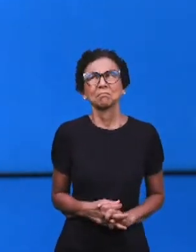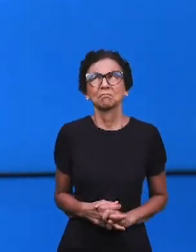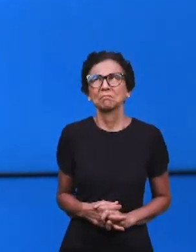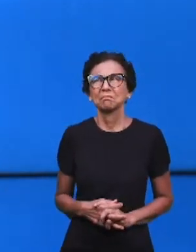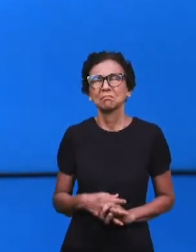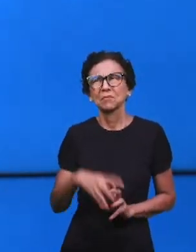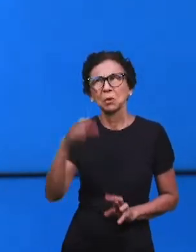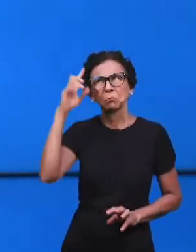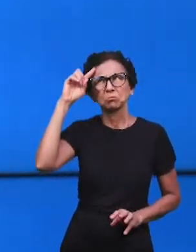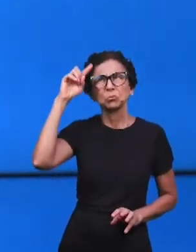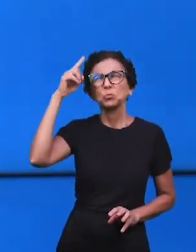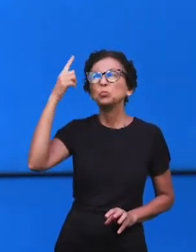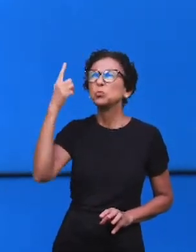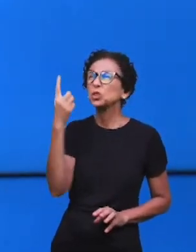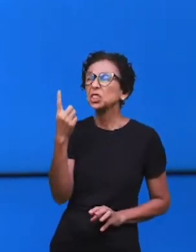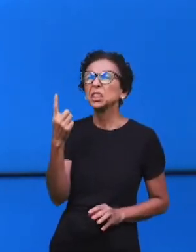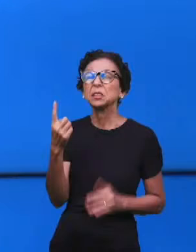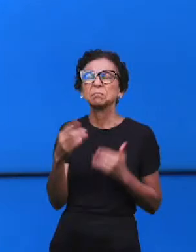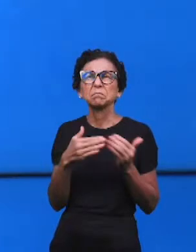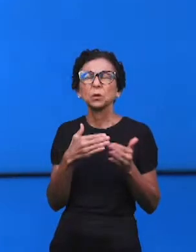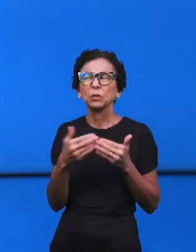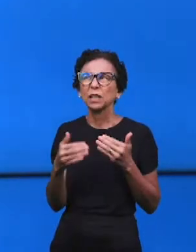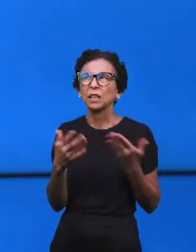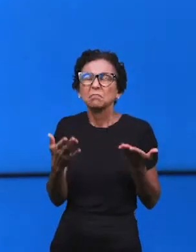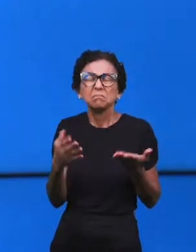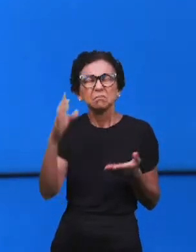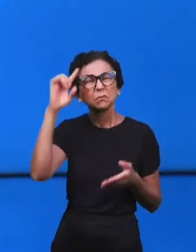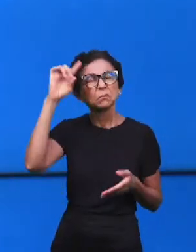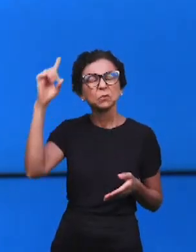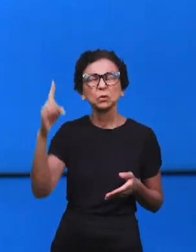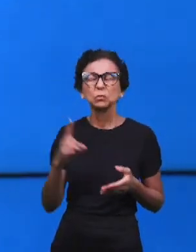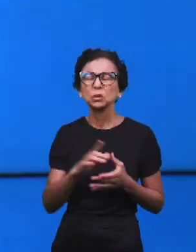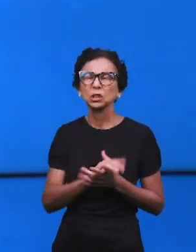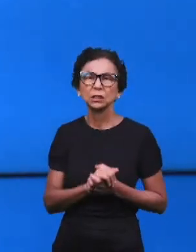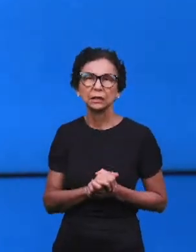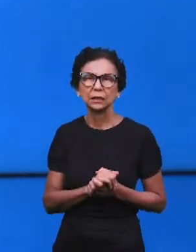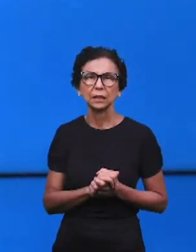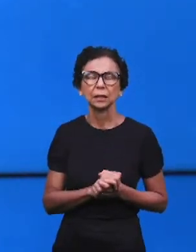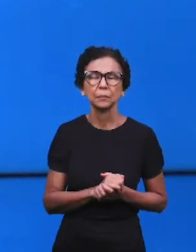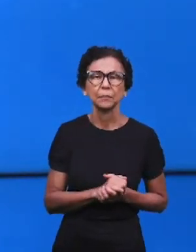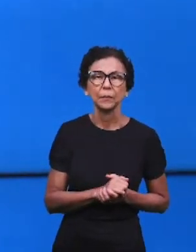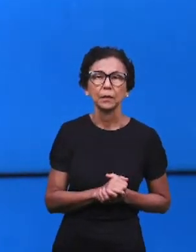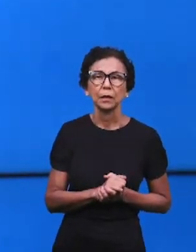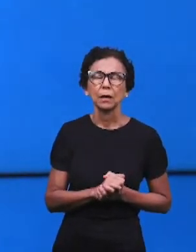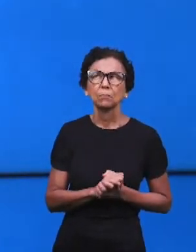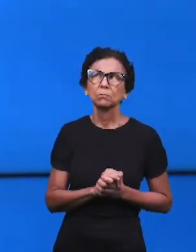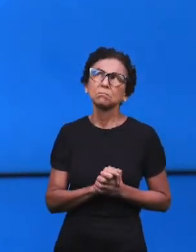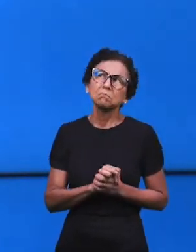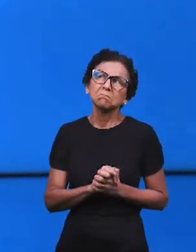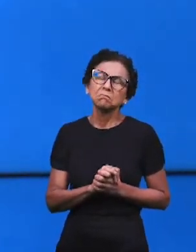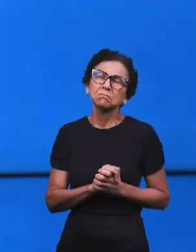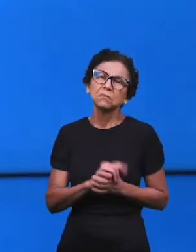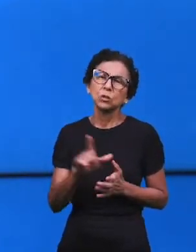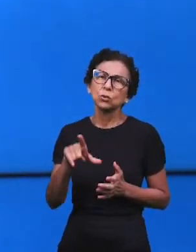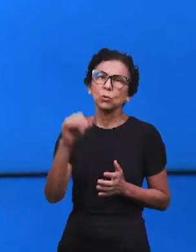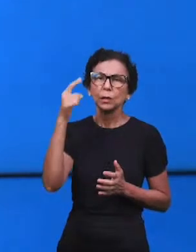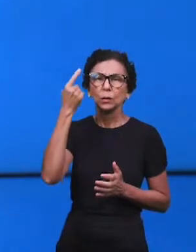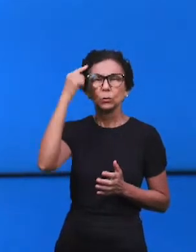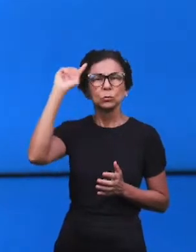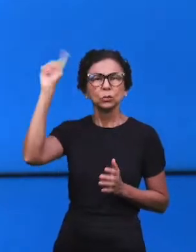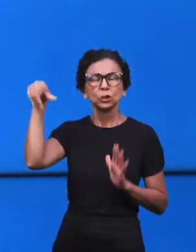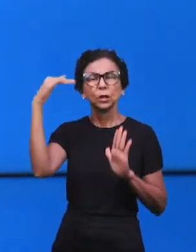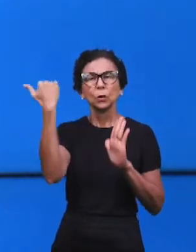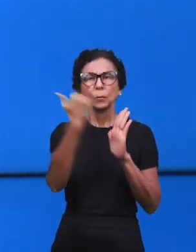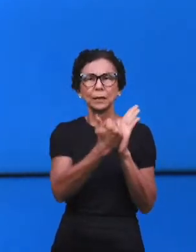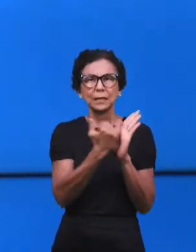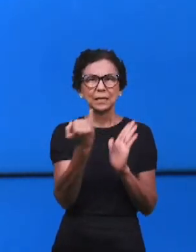igreja, porque nós não vivemos pela lei, mas vivemos pela graça do Senhor Jesus. E Apocalipse 1, versículo 3,